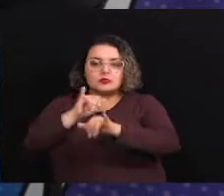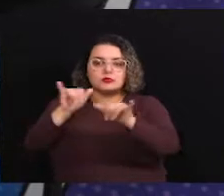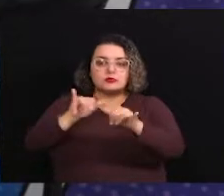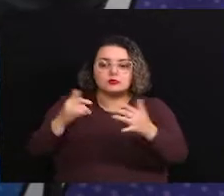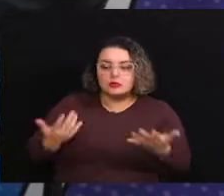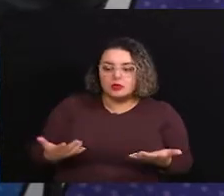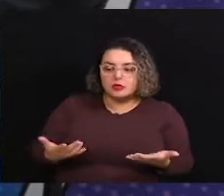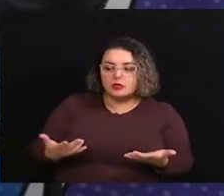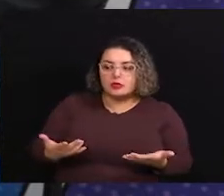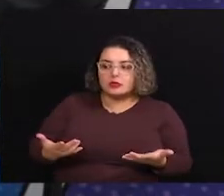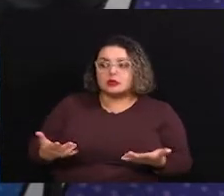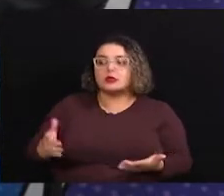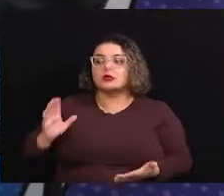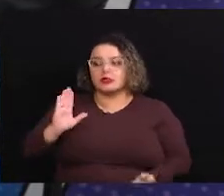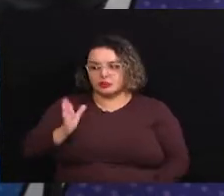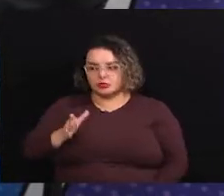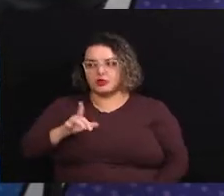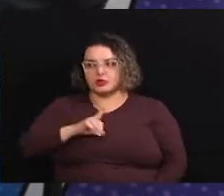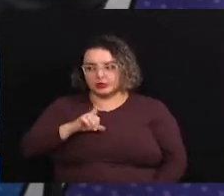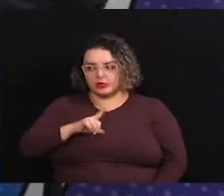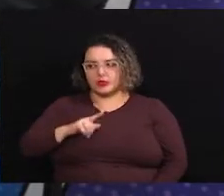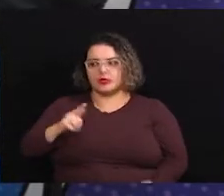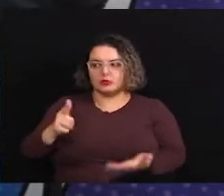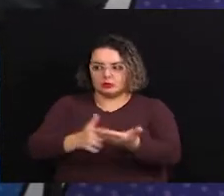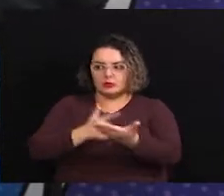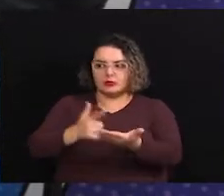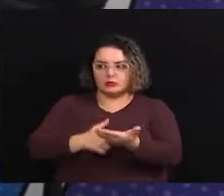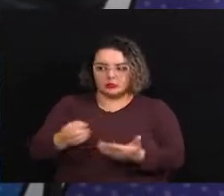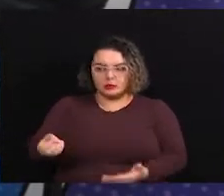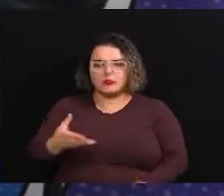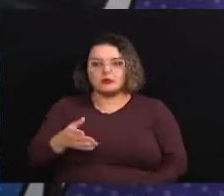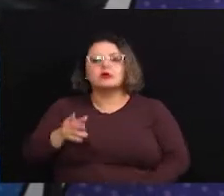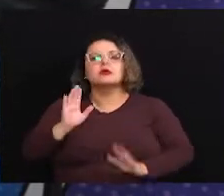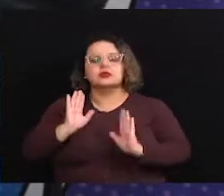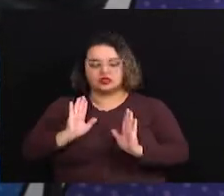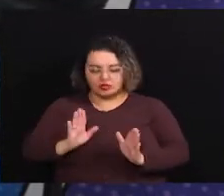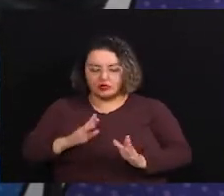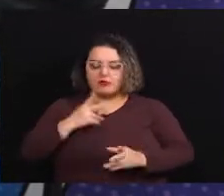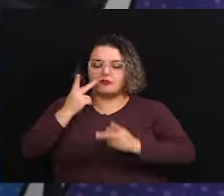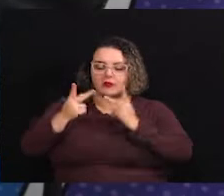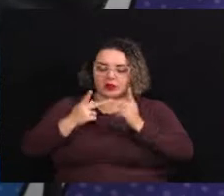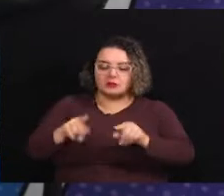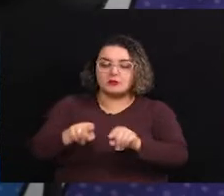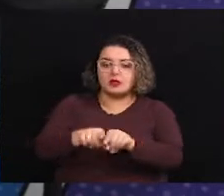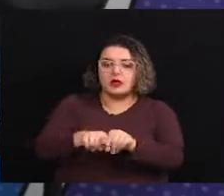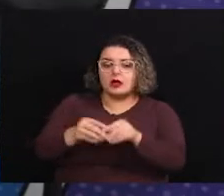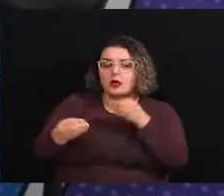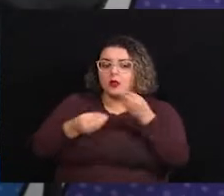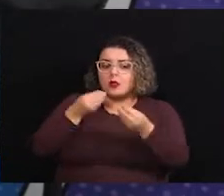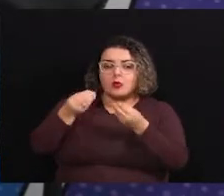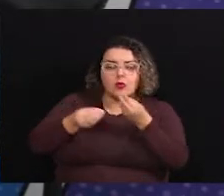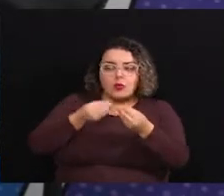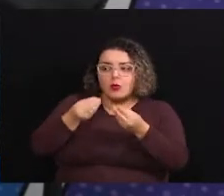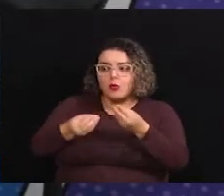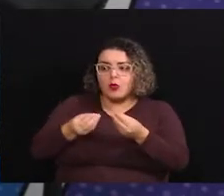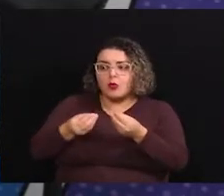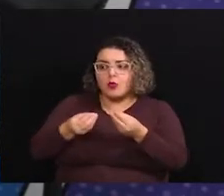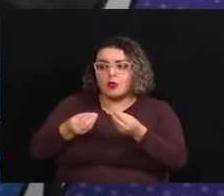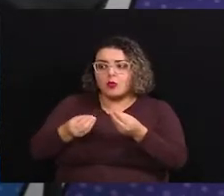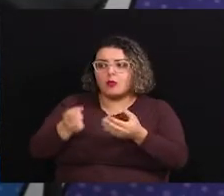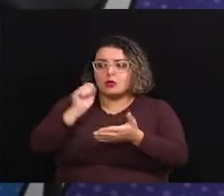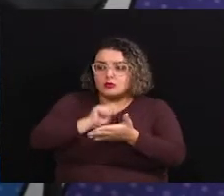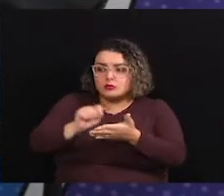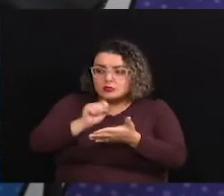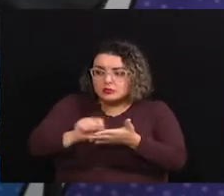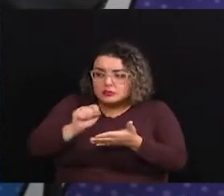divulgar, né? E aí você já tem um livro recente, que daqui a pouquinho a gente vai falar sobre ele, né? Então, como é que é, né,